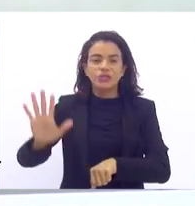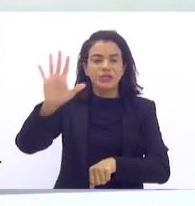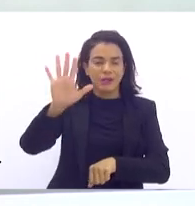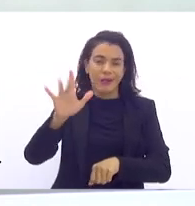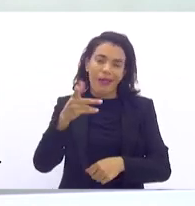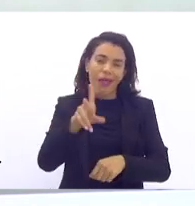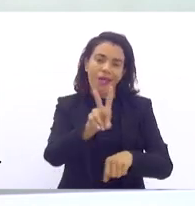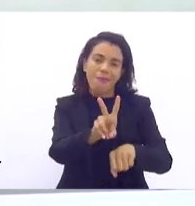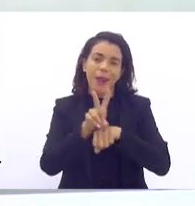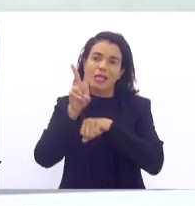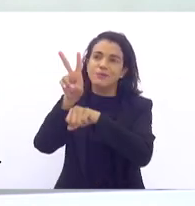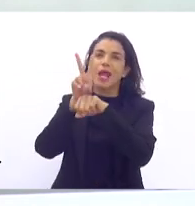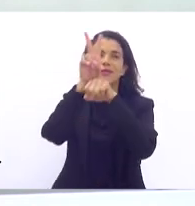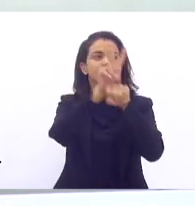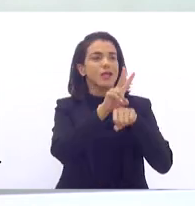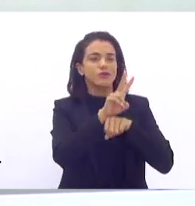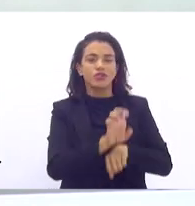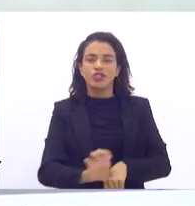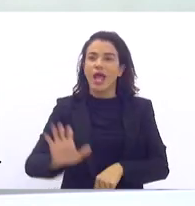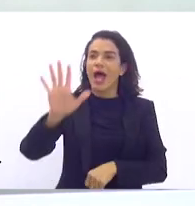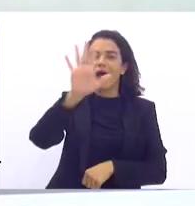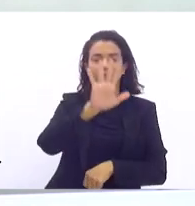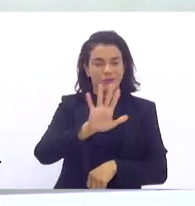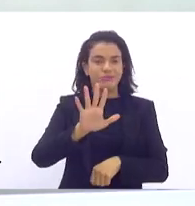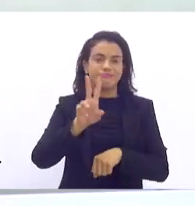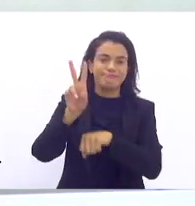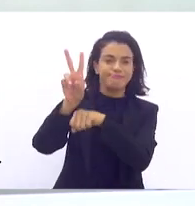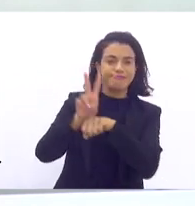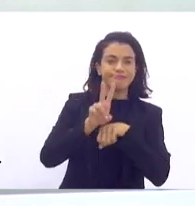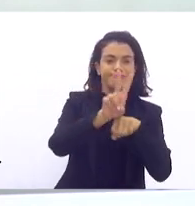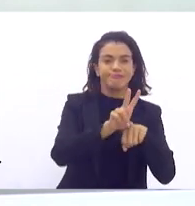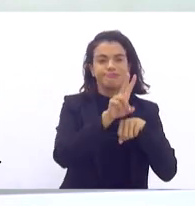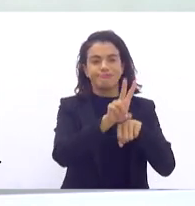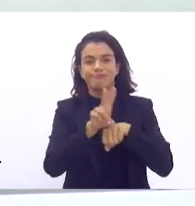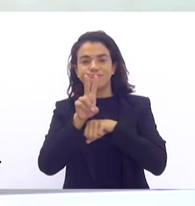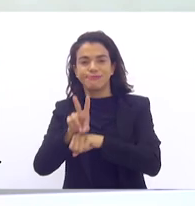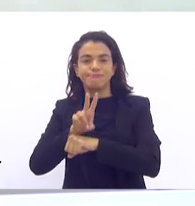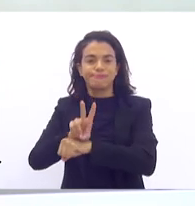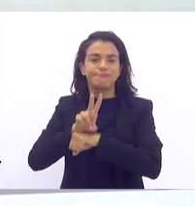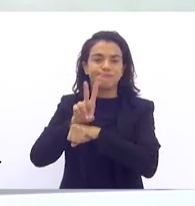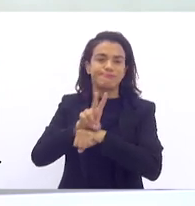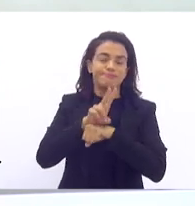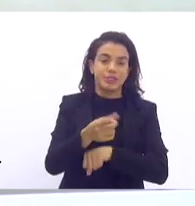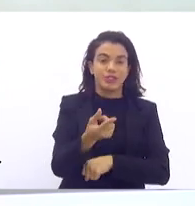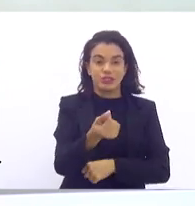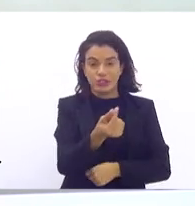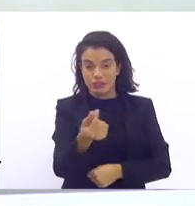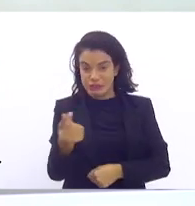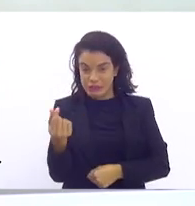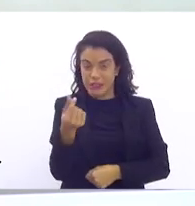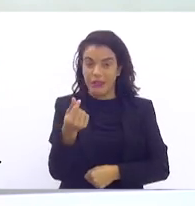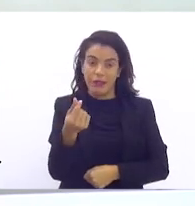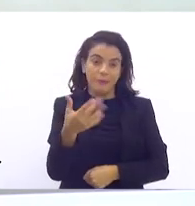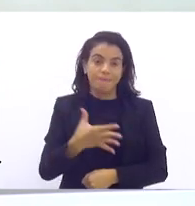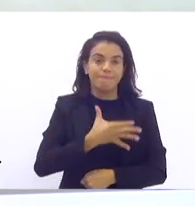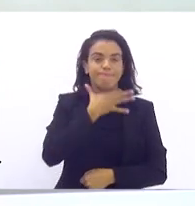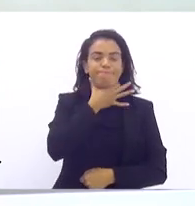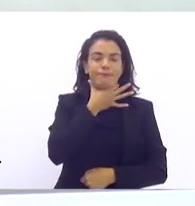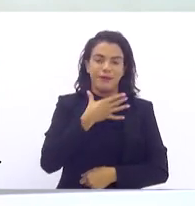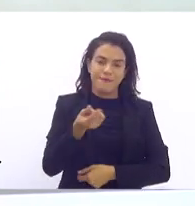agiotagem em que os estados não curam no Médio prazo aí tendem a chegar a quebrar